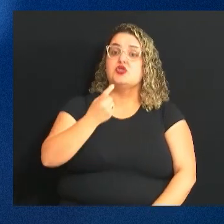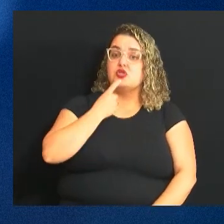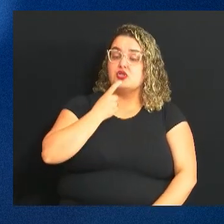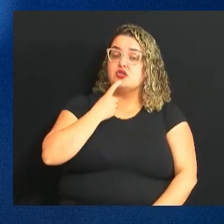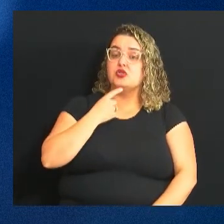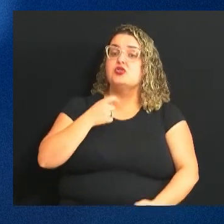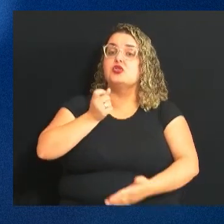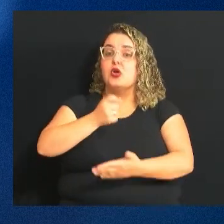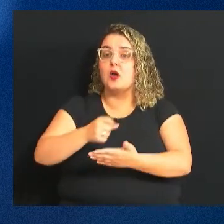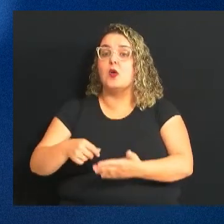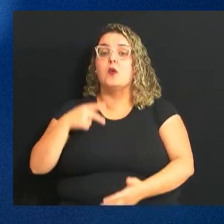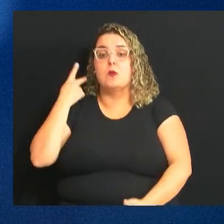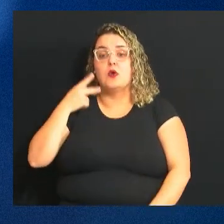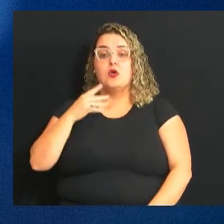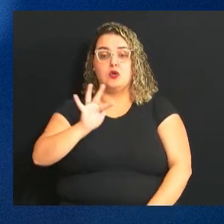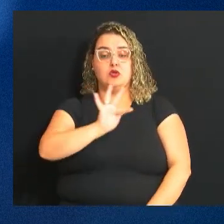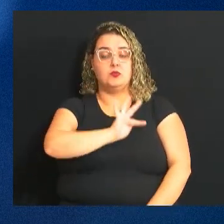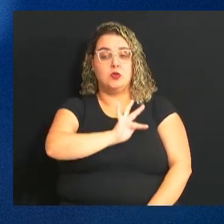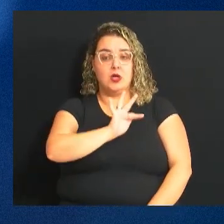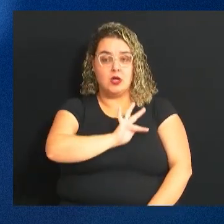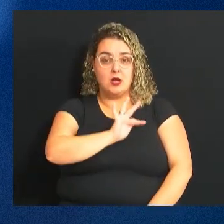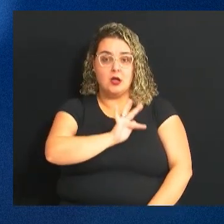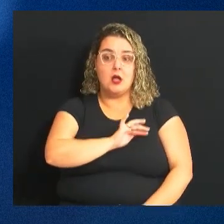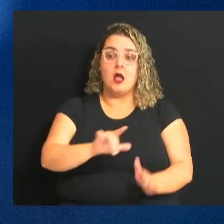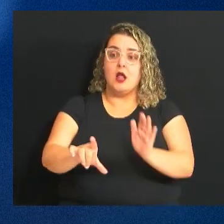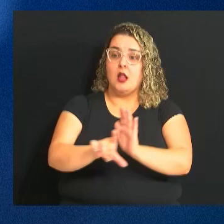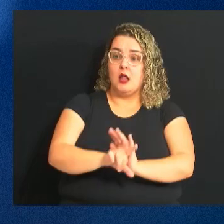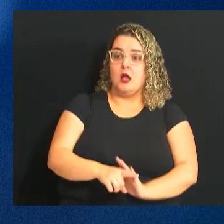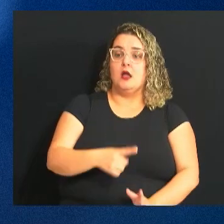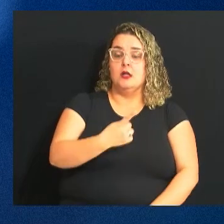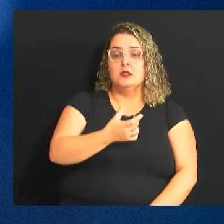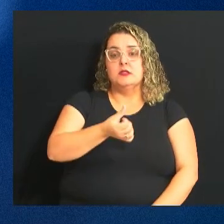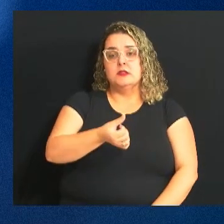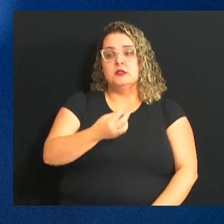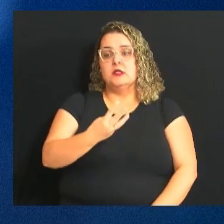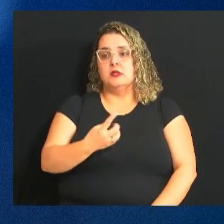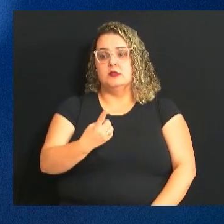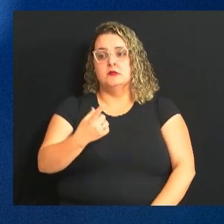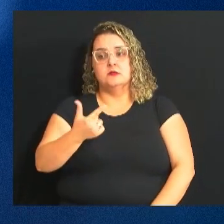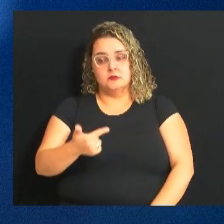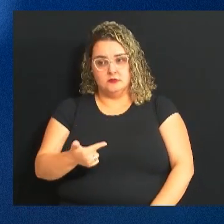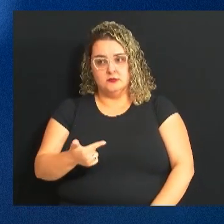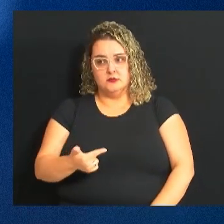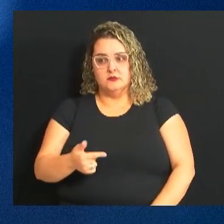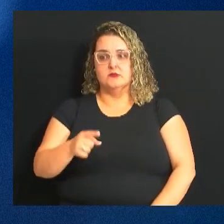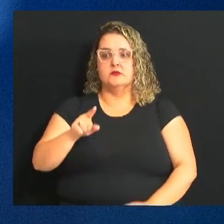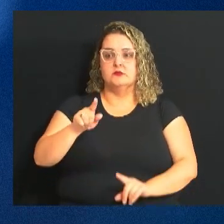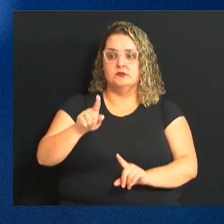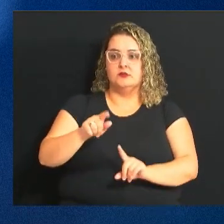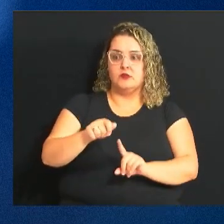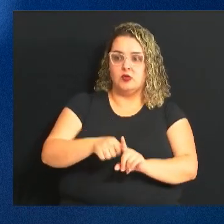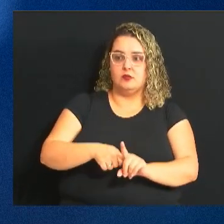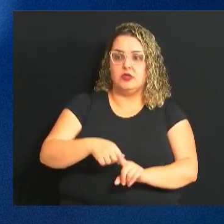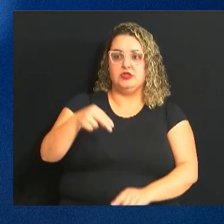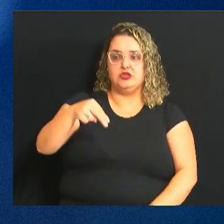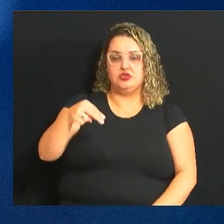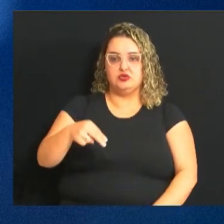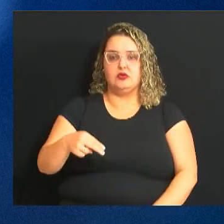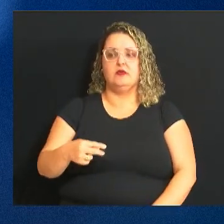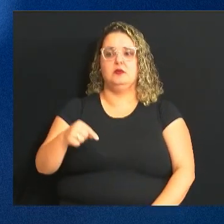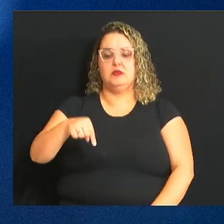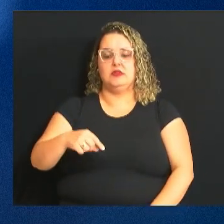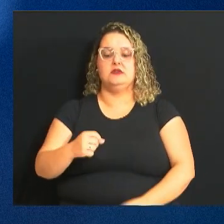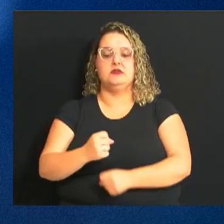Diário Oficial de Campinas de autoria do vereador Fernando Mendes A lei número 16 1312